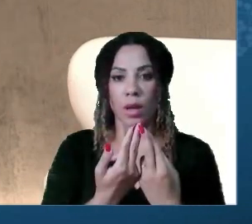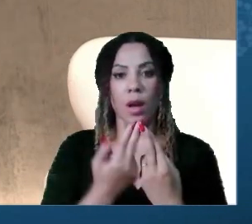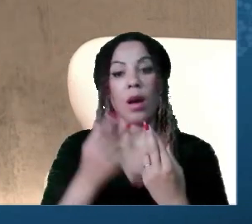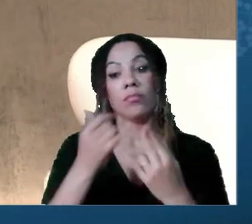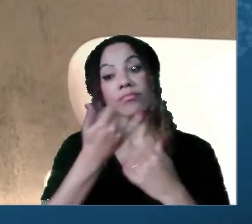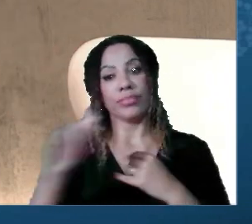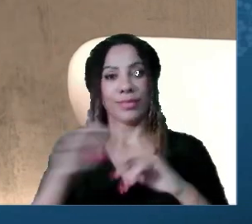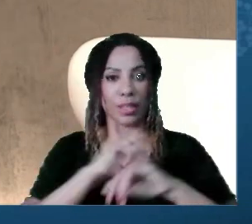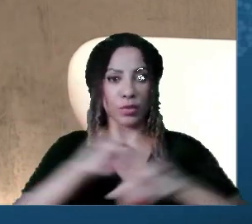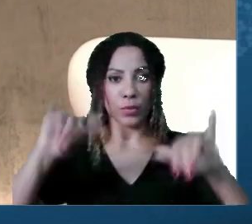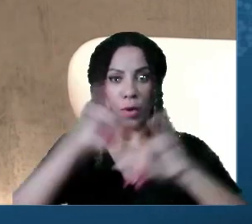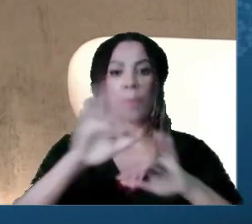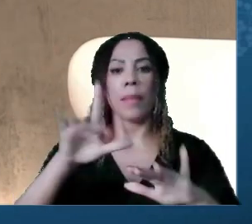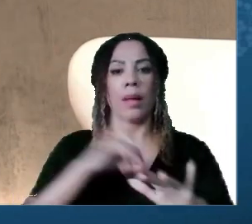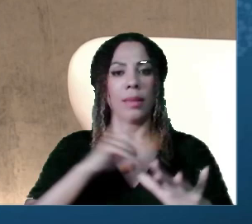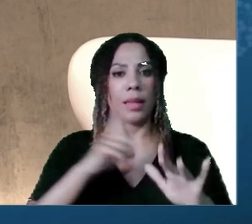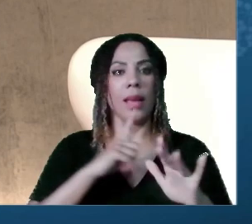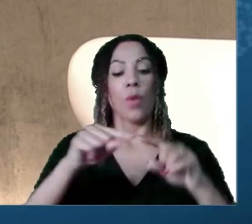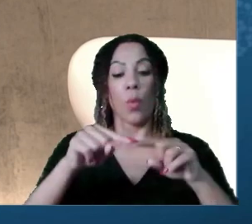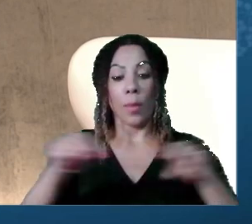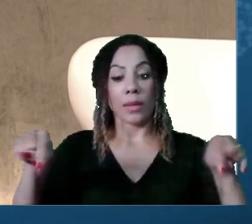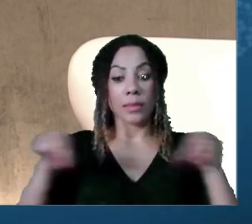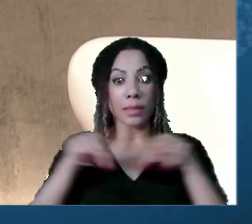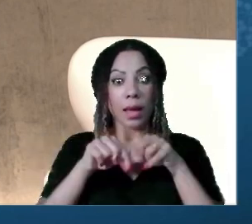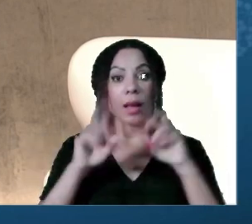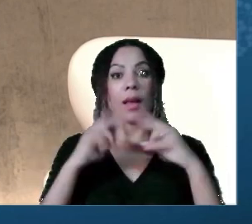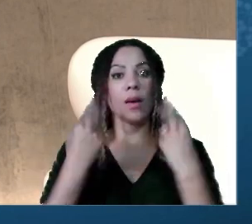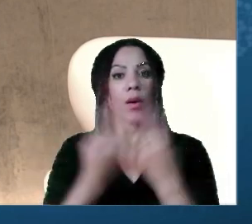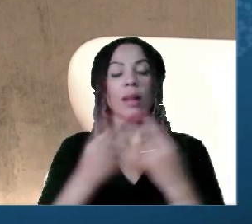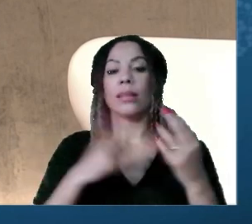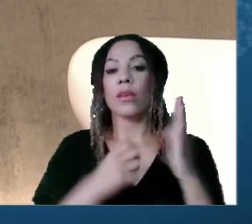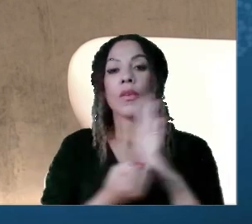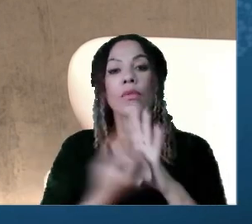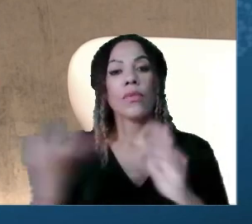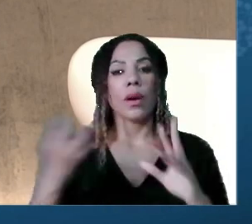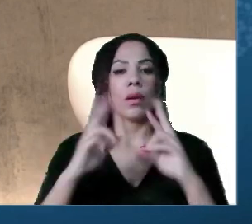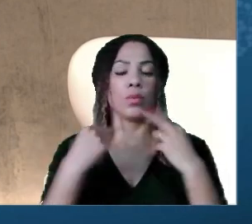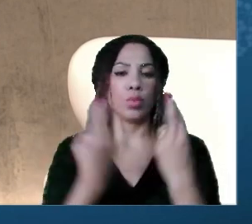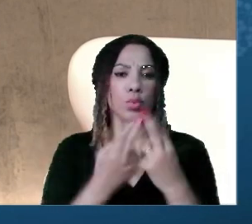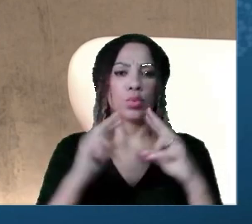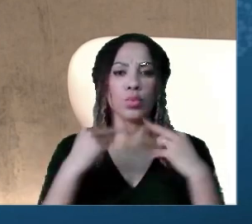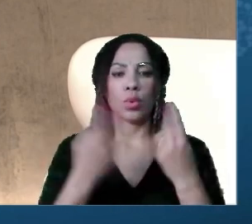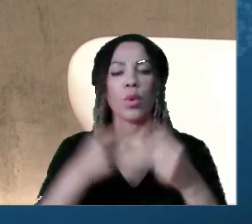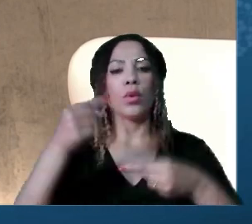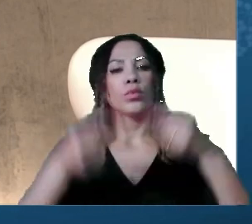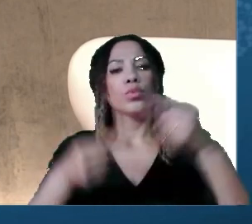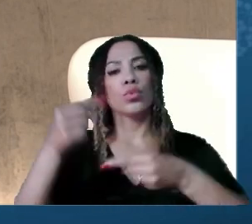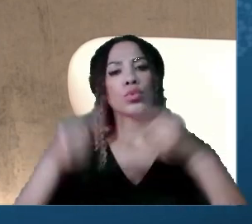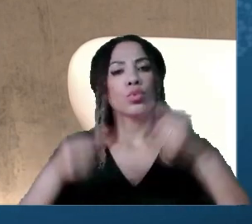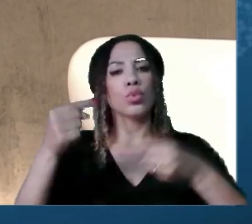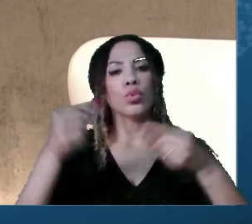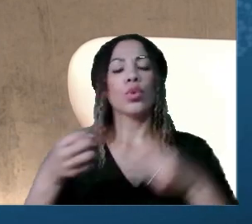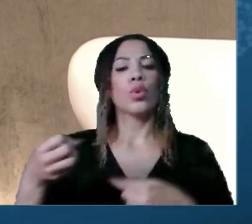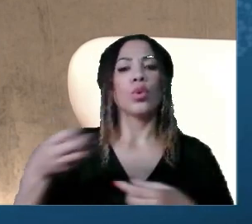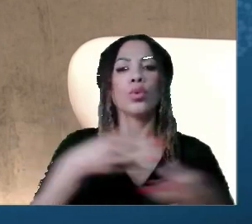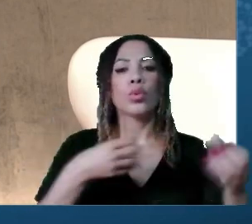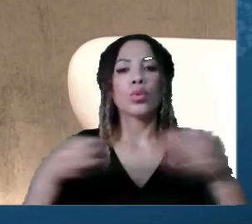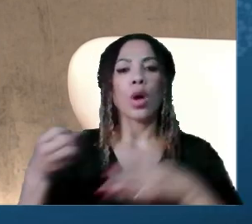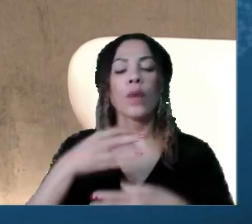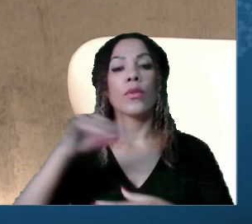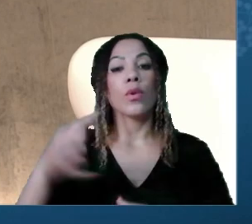mas havia uma sala de reuniões, houveram várias reuniões onde se discutiram novas